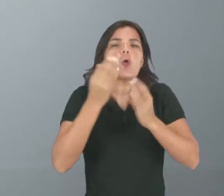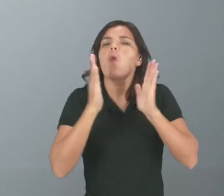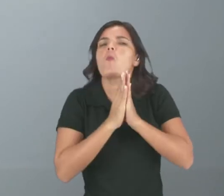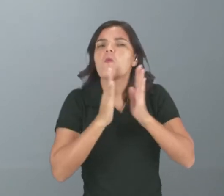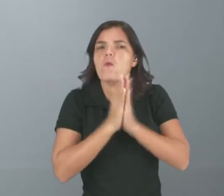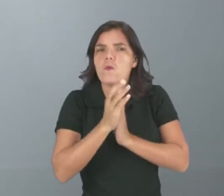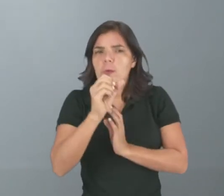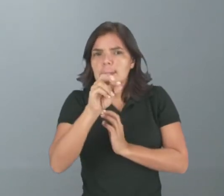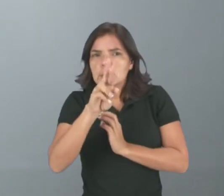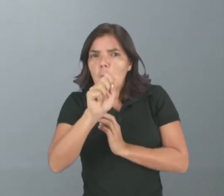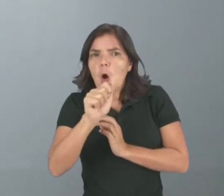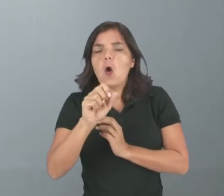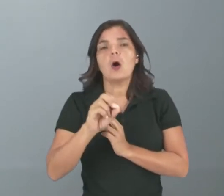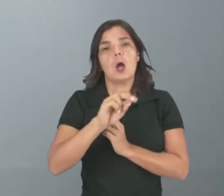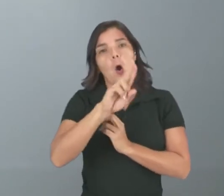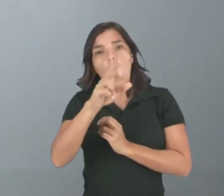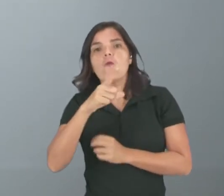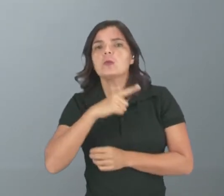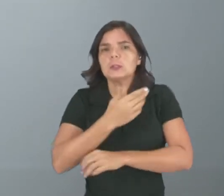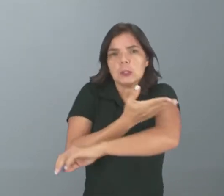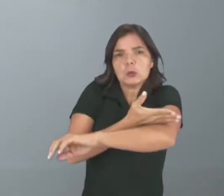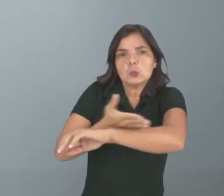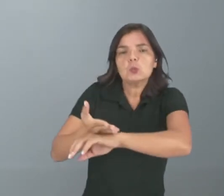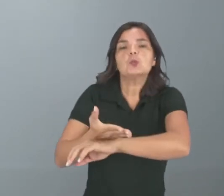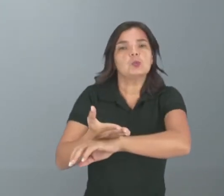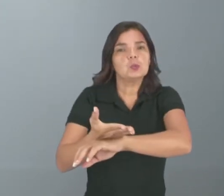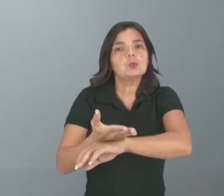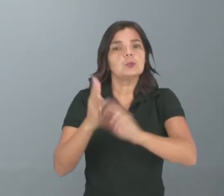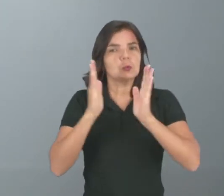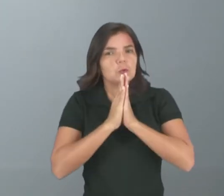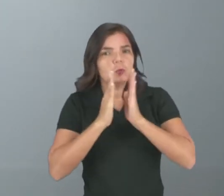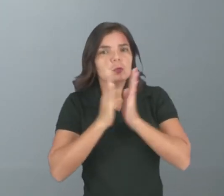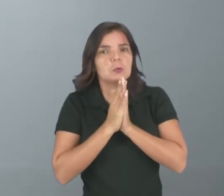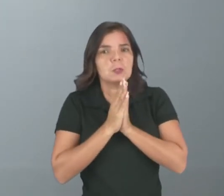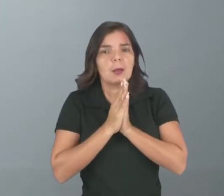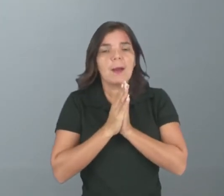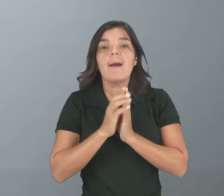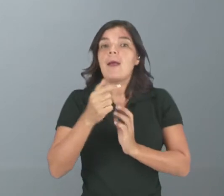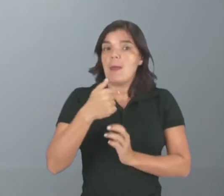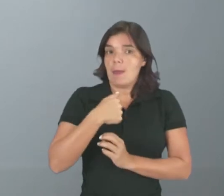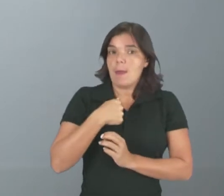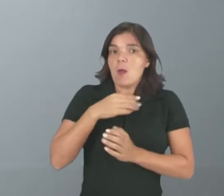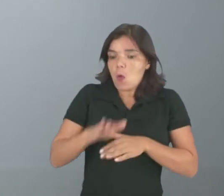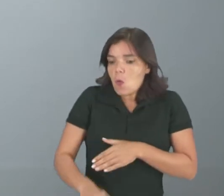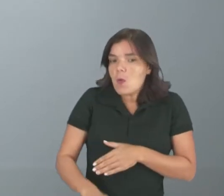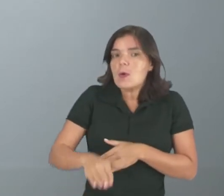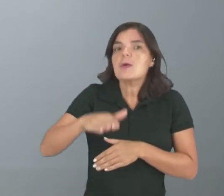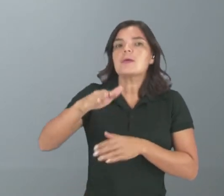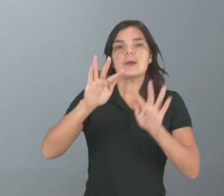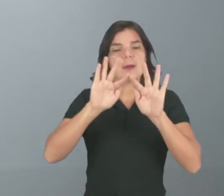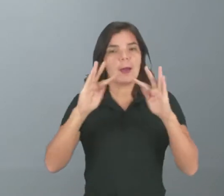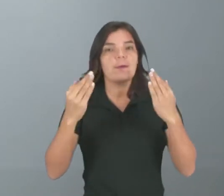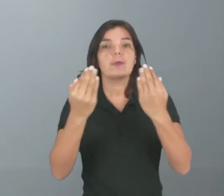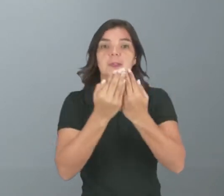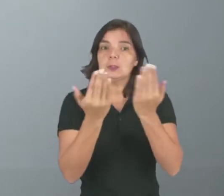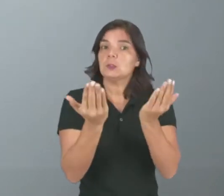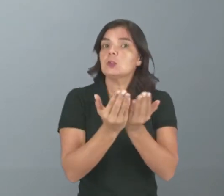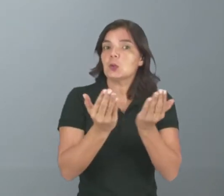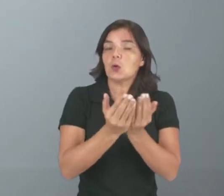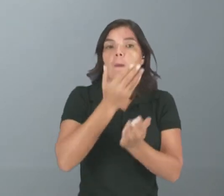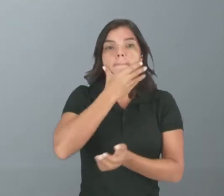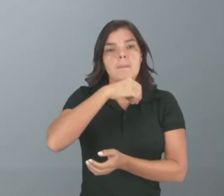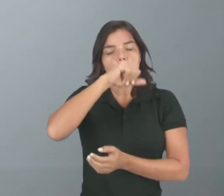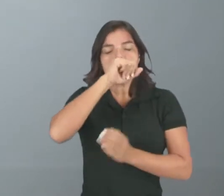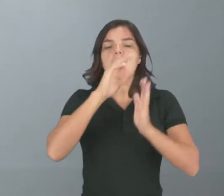ora? Você tem esse costume, esse hábito de orar? Né? Eu cresci numa família evangélica que meu